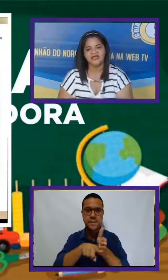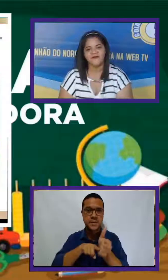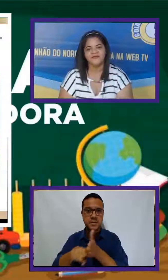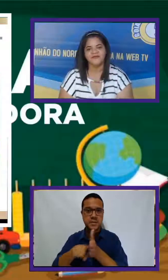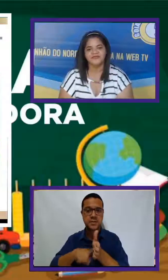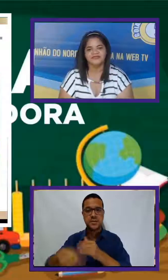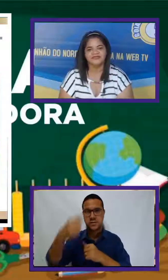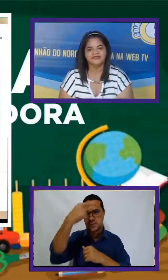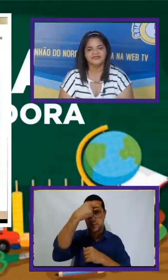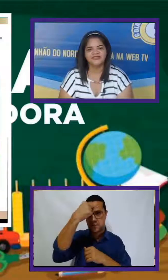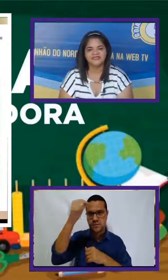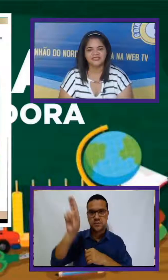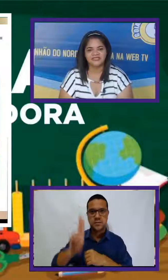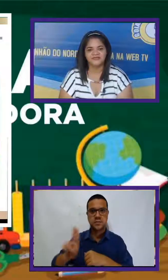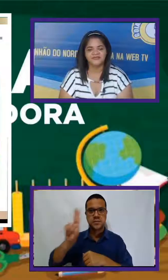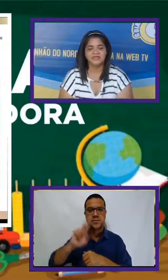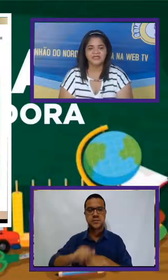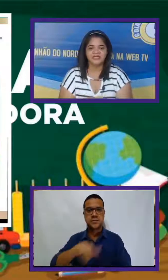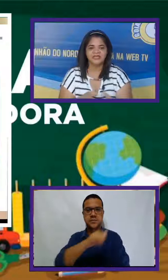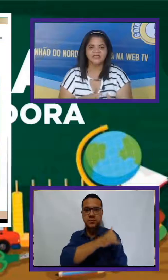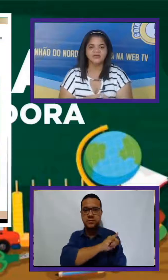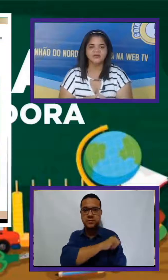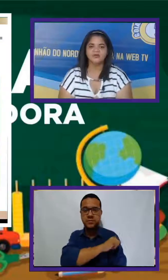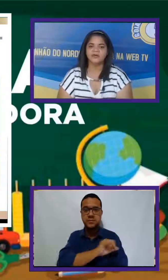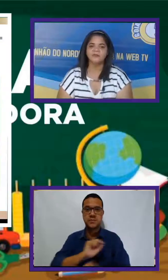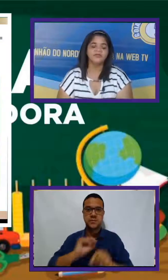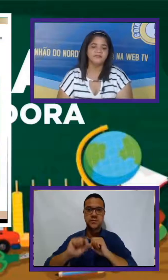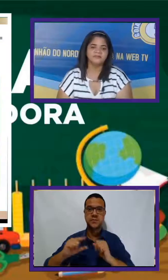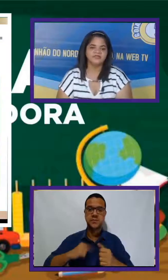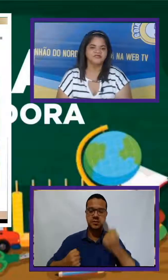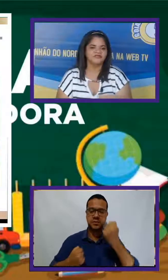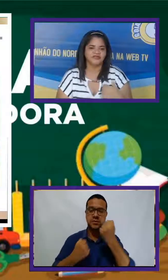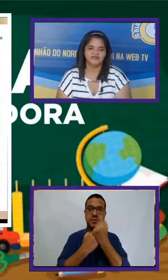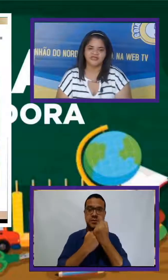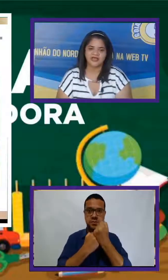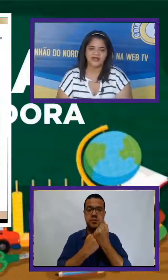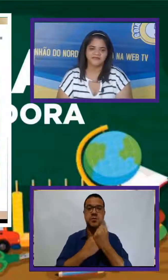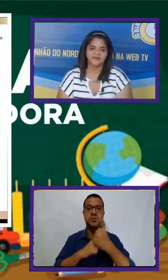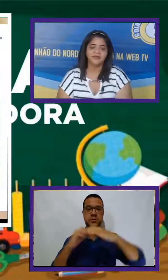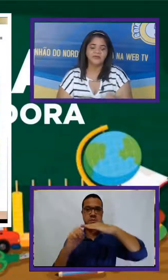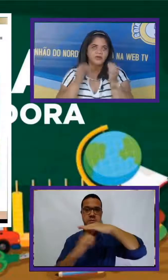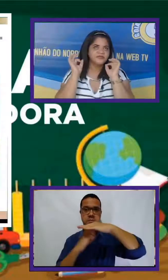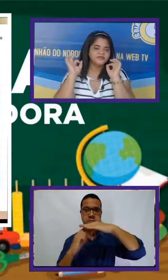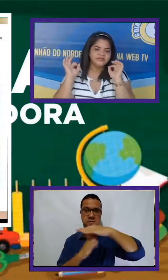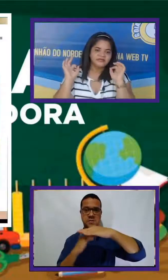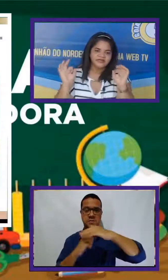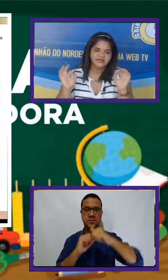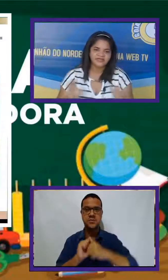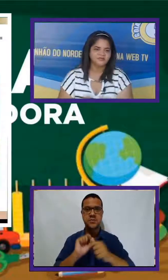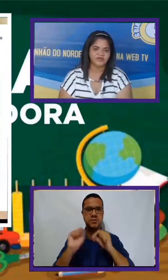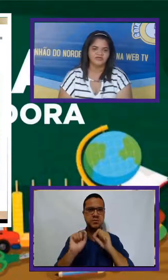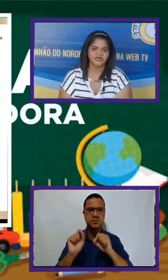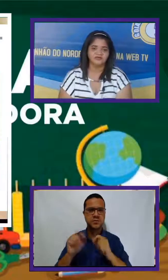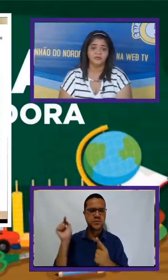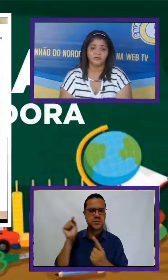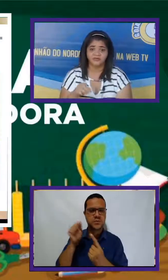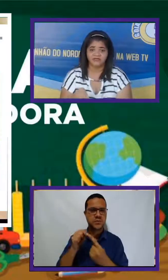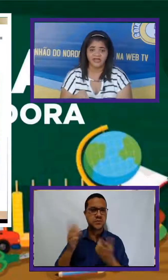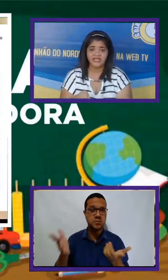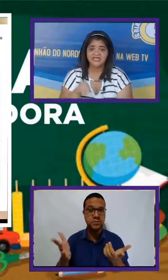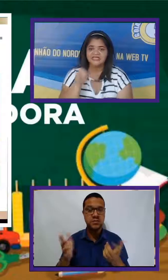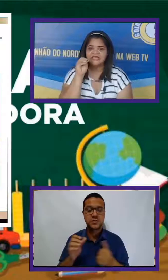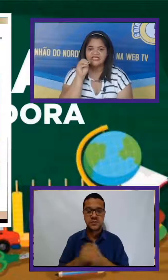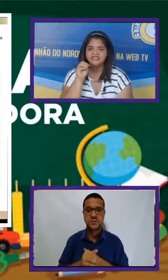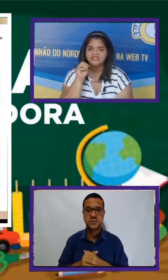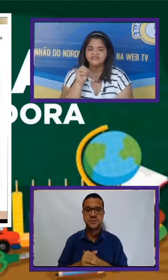Universidade Federal Do Rio de Janeiro Que contou Com o apoio De empresas Do governo Do Ceará E qual O objetivo Desse projeto